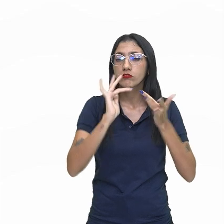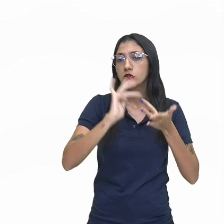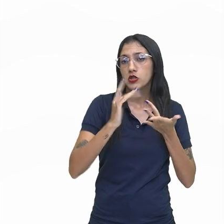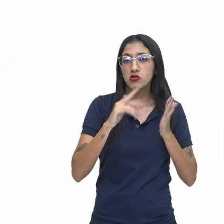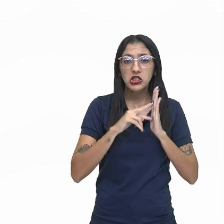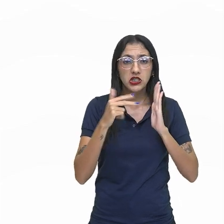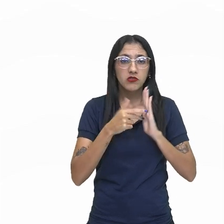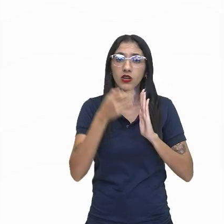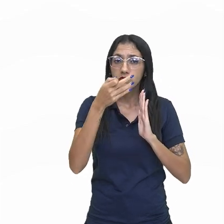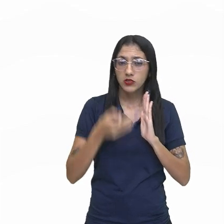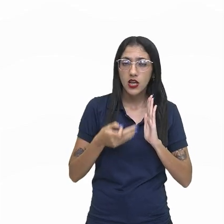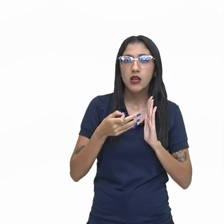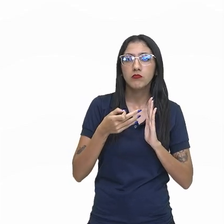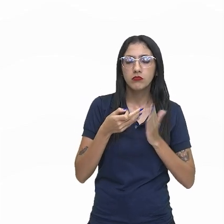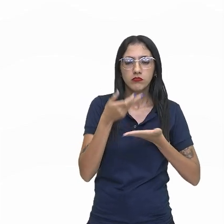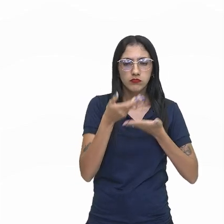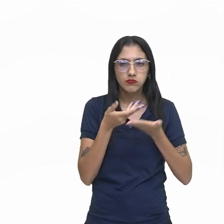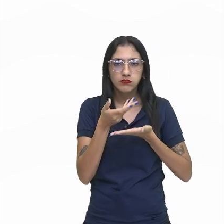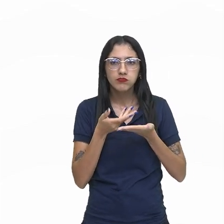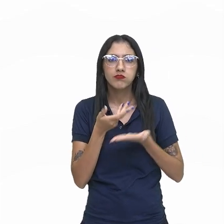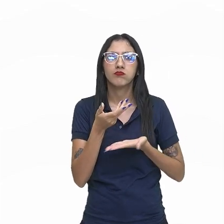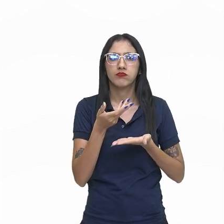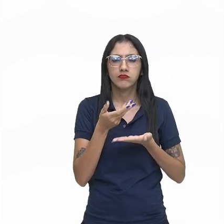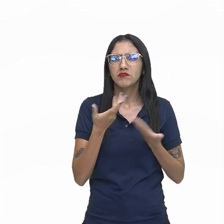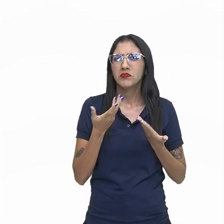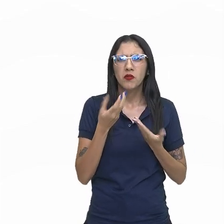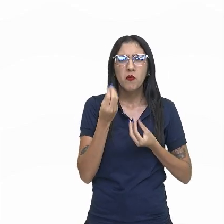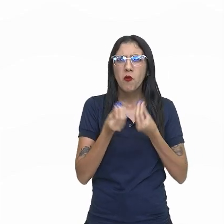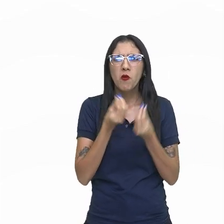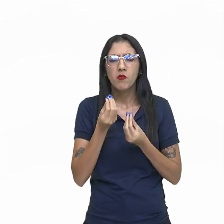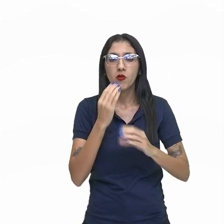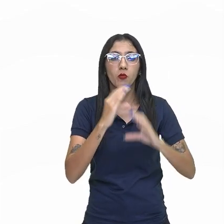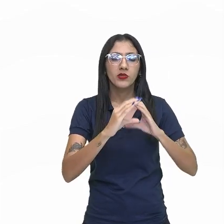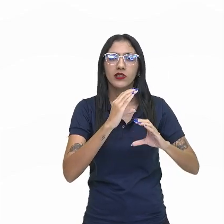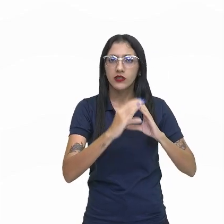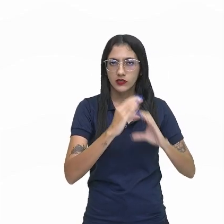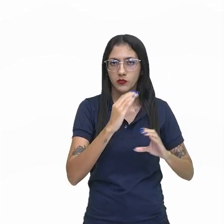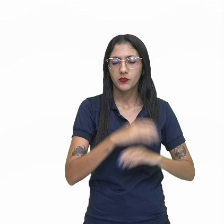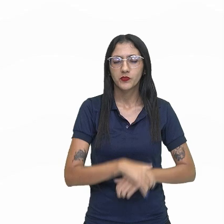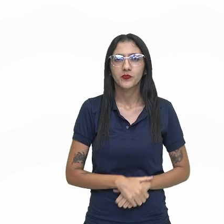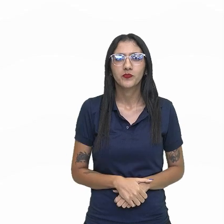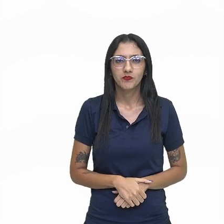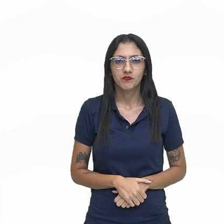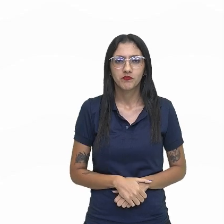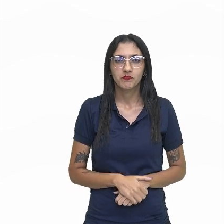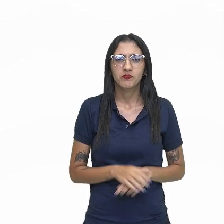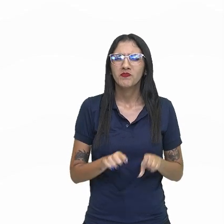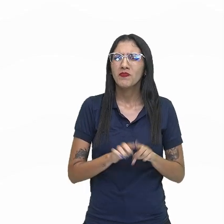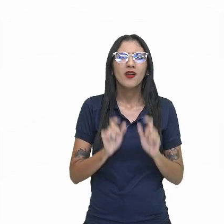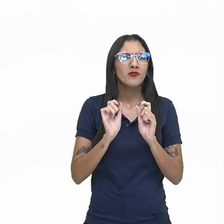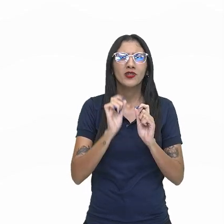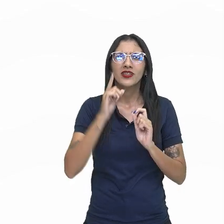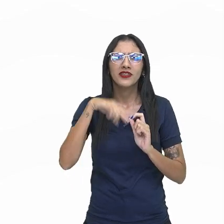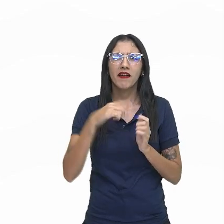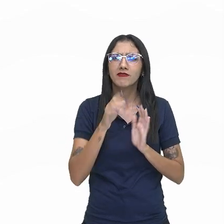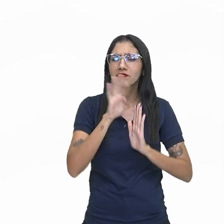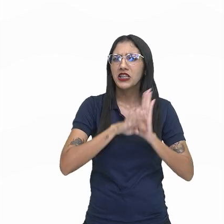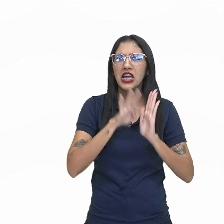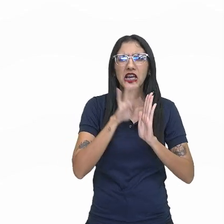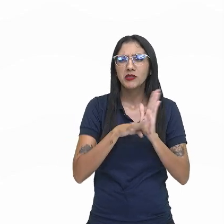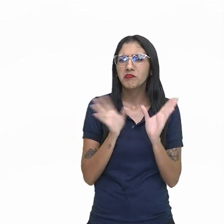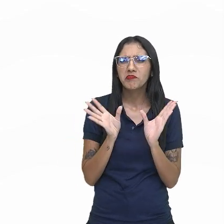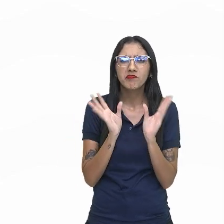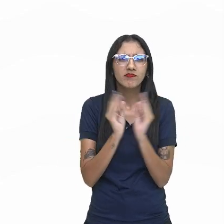de interlocução, isto é, numa situação de comunicação. Afinal, o que é texto em palavras